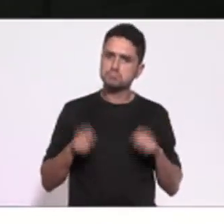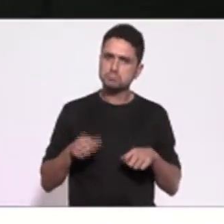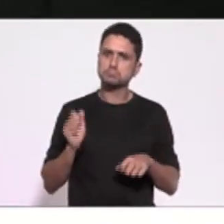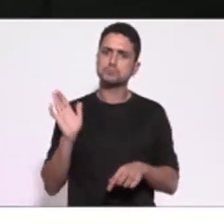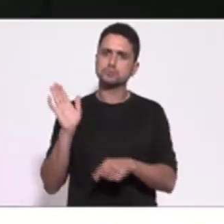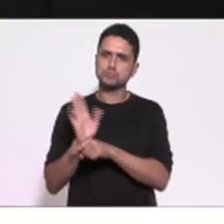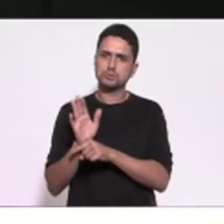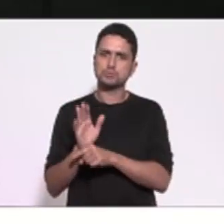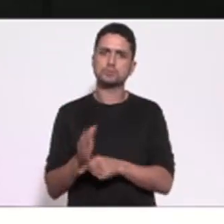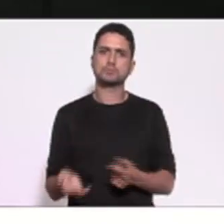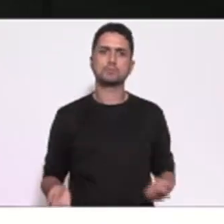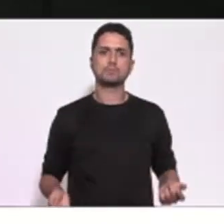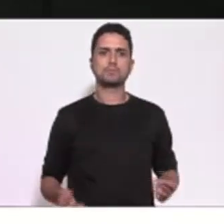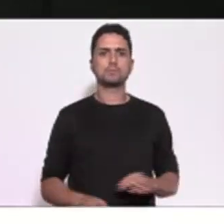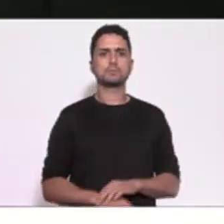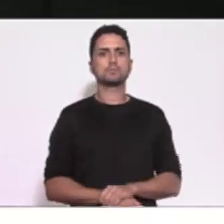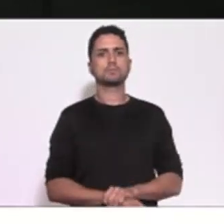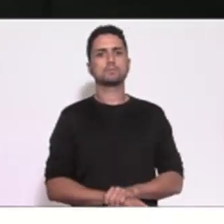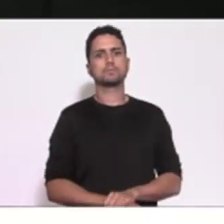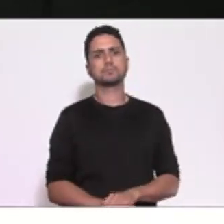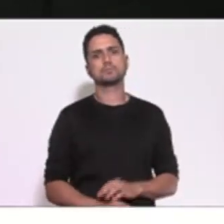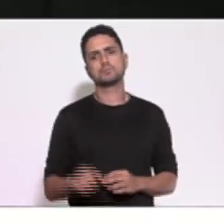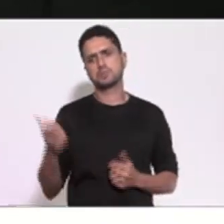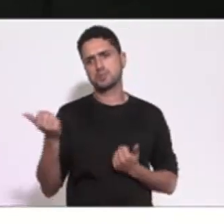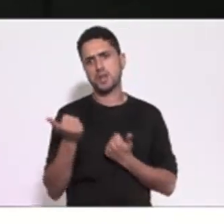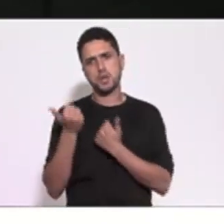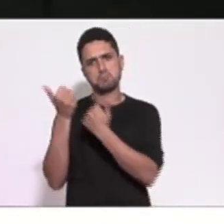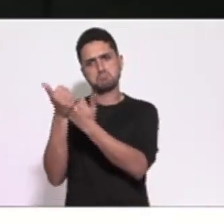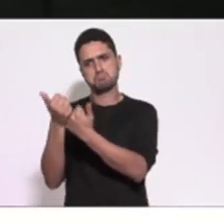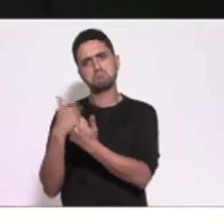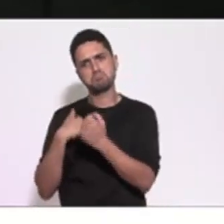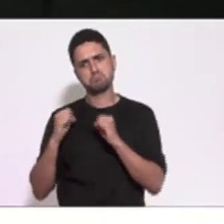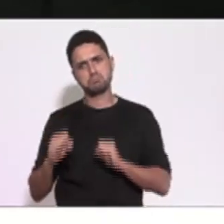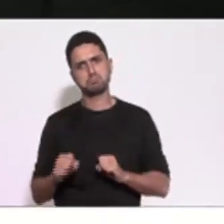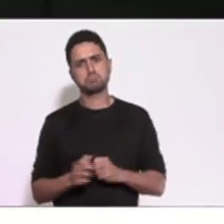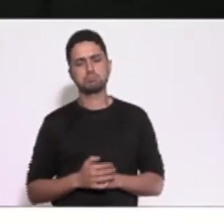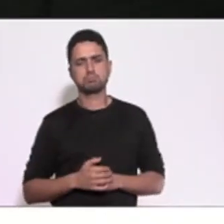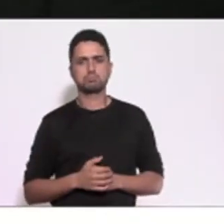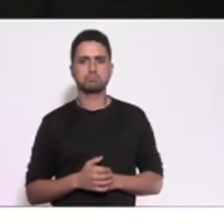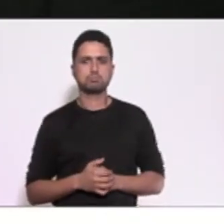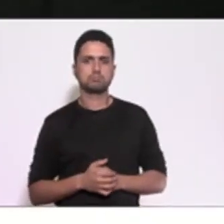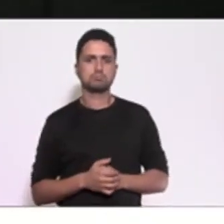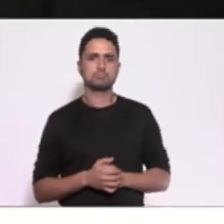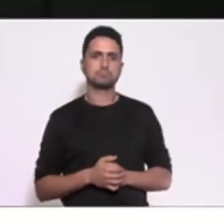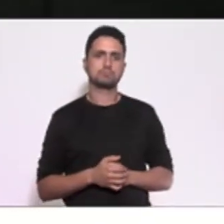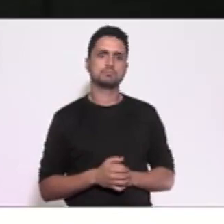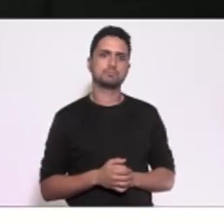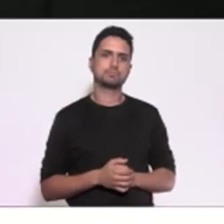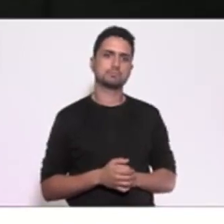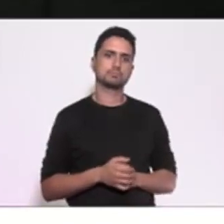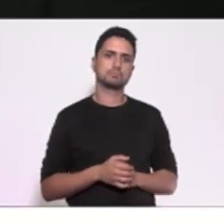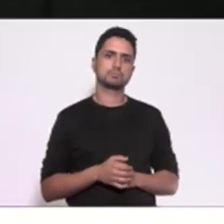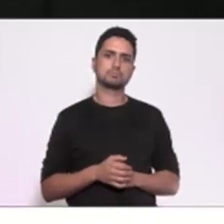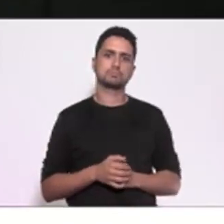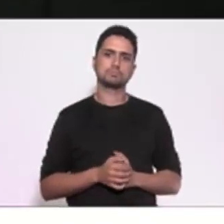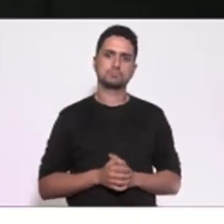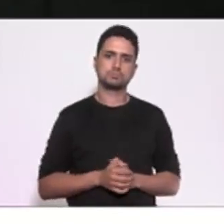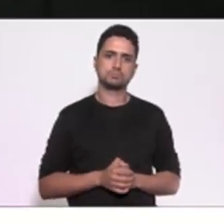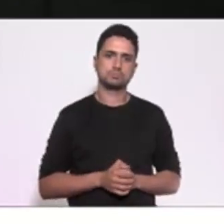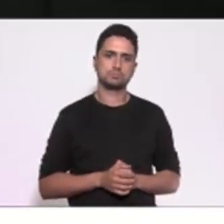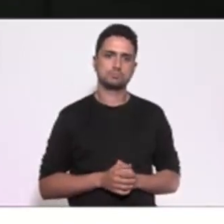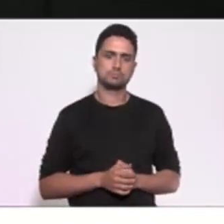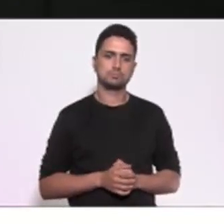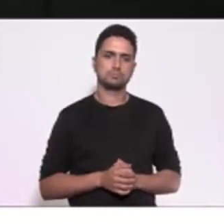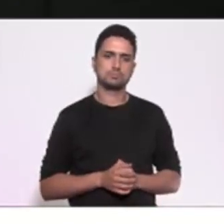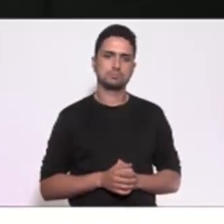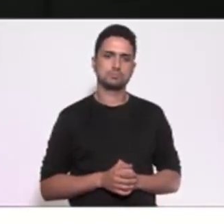que sou. Então, se quiser um auxílio junto à ação direta de inconstitucionalidade, me coloco à disposição